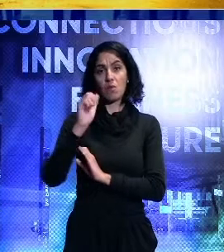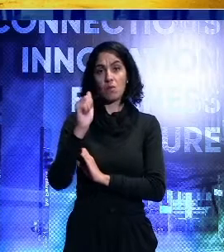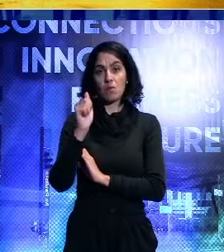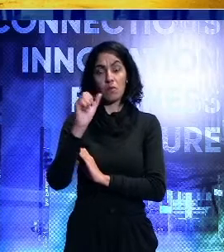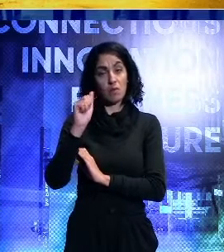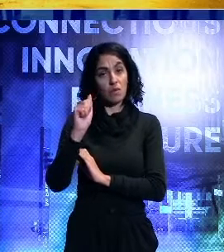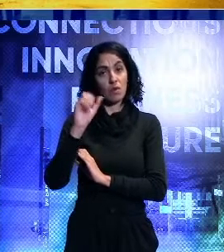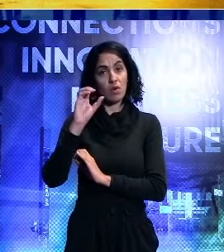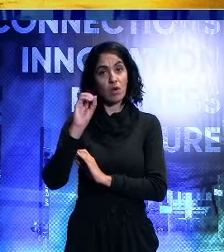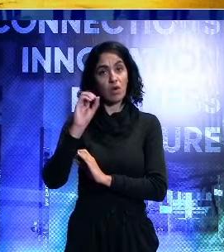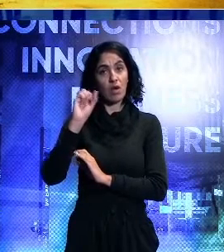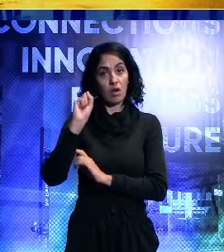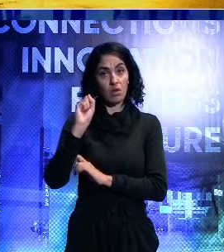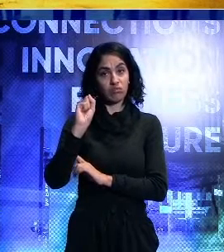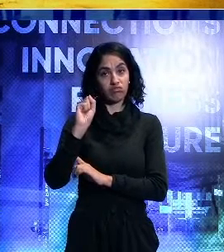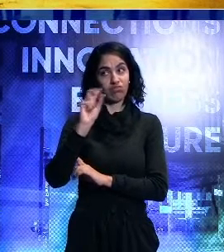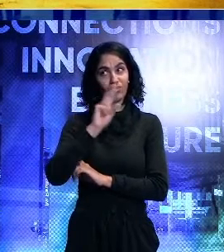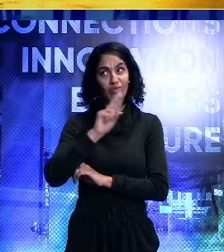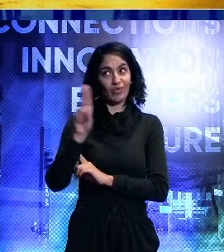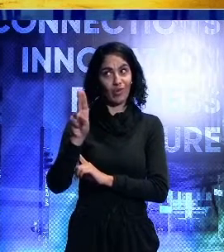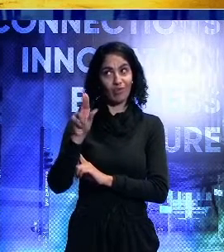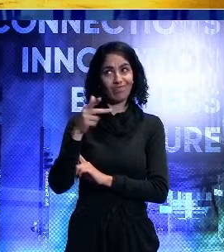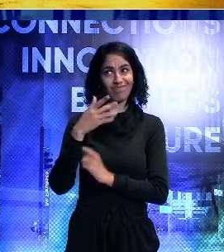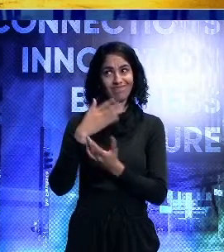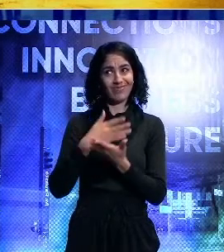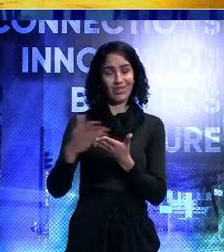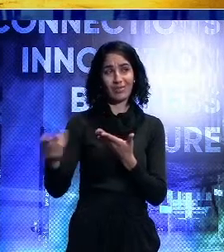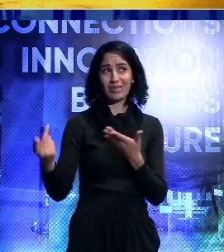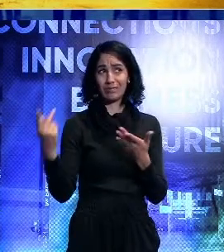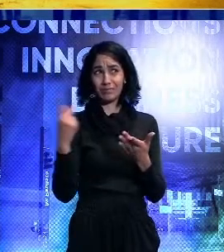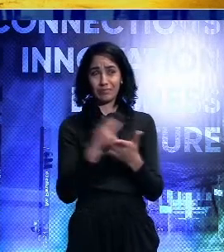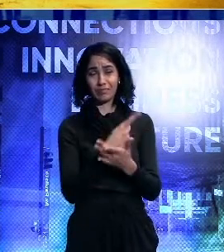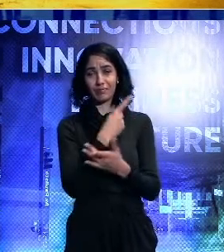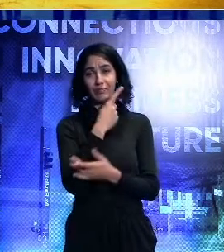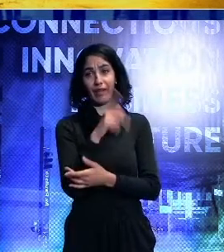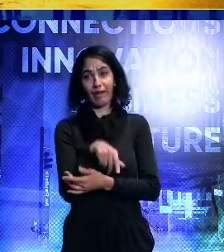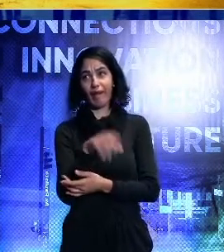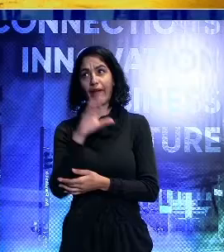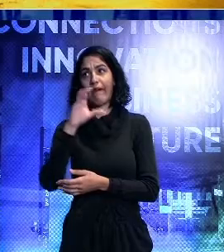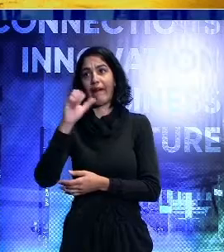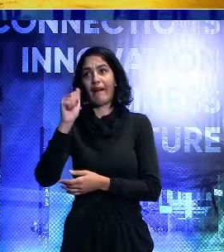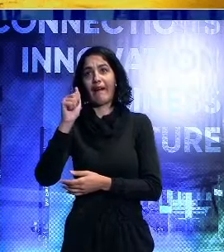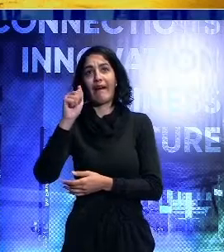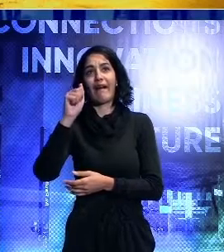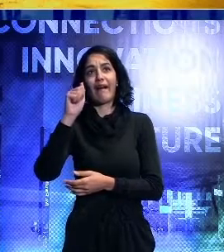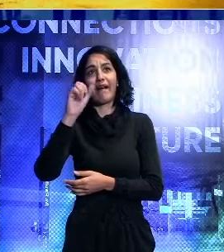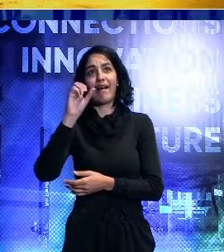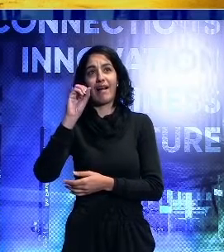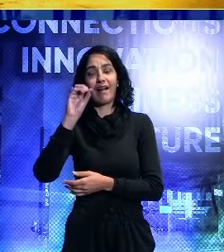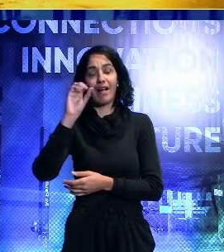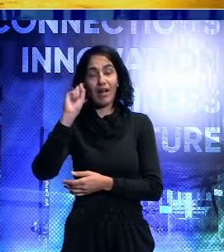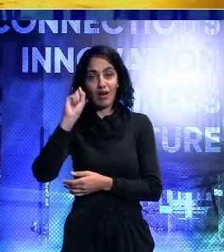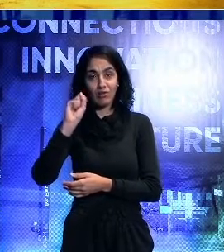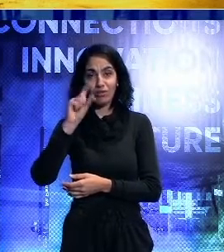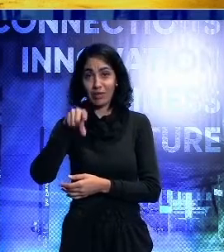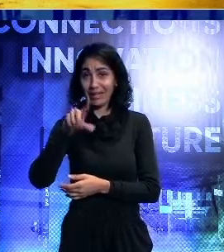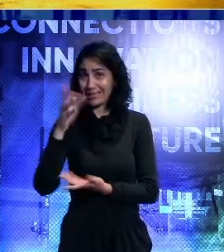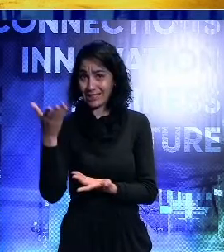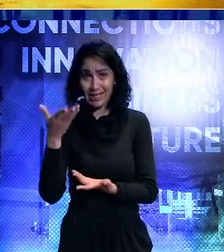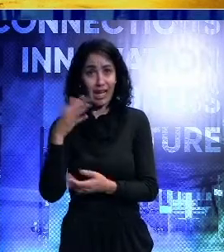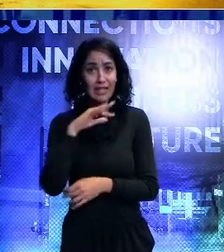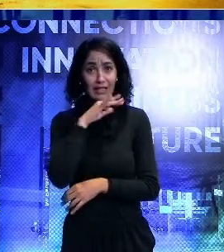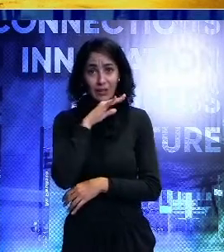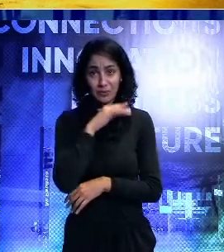não ajuda, né? Porque você já começa errado, você já começa falando, é o caos, né? Já está ruim. Mas quando a gente fala de Chaos